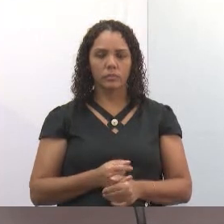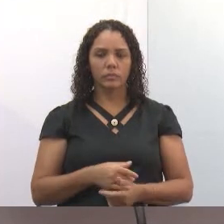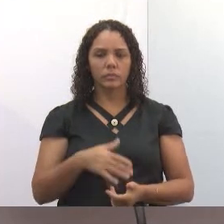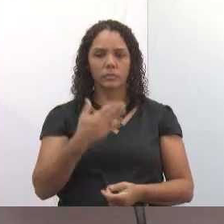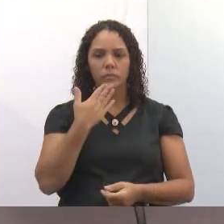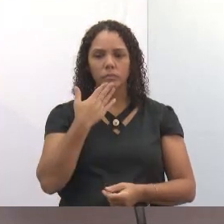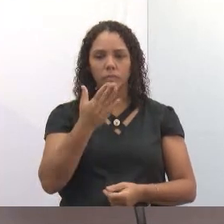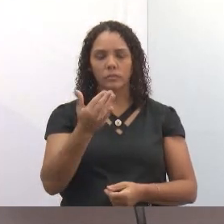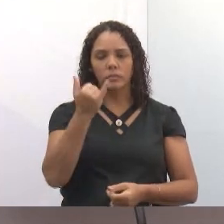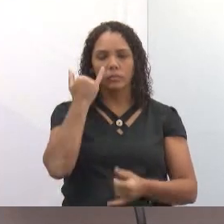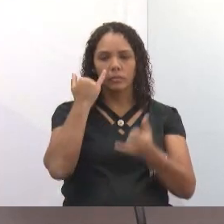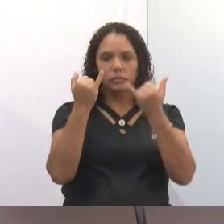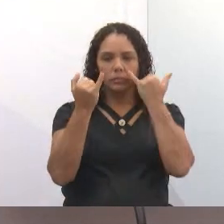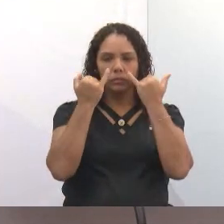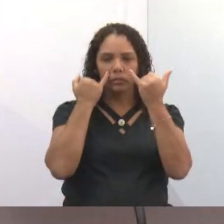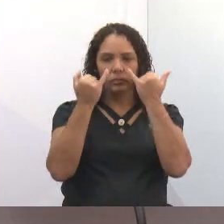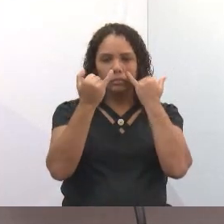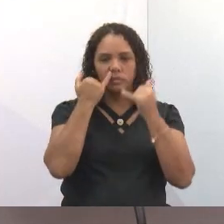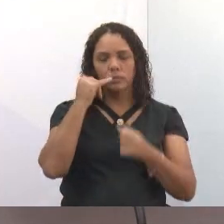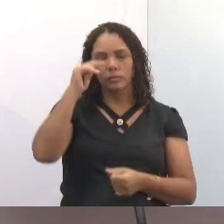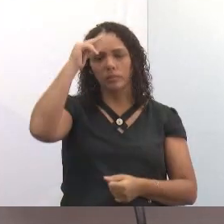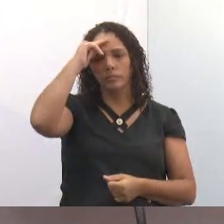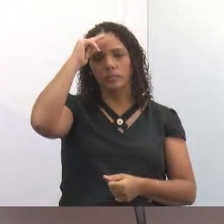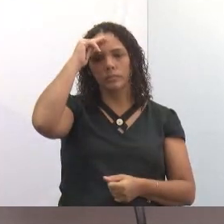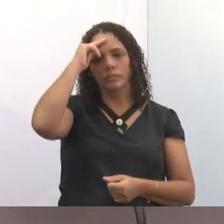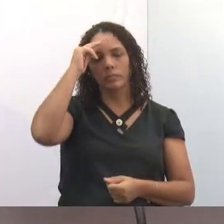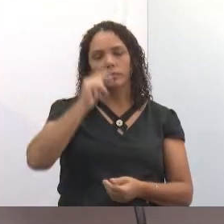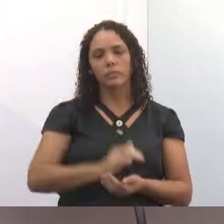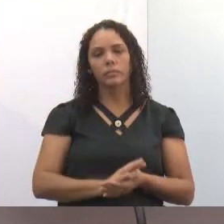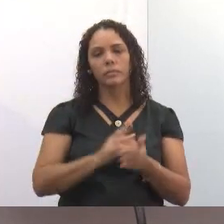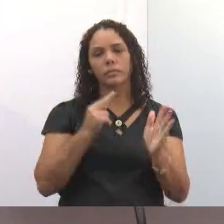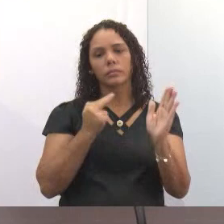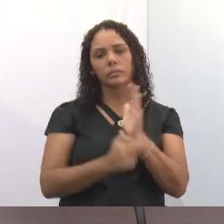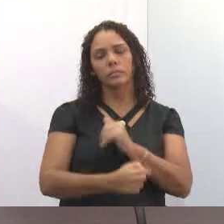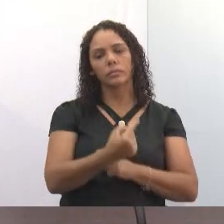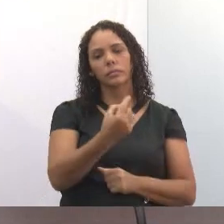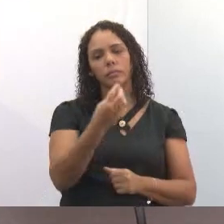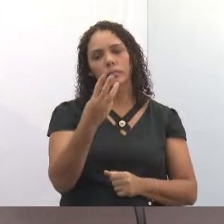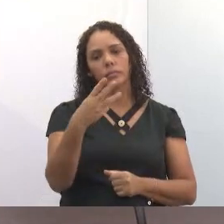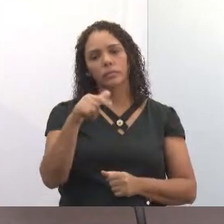Pedido de informações do senhor vereador Luiz Flávio, de número 137,